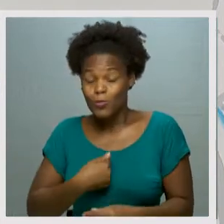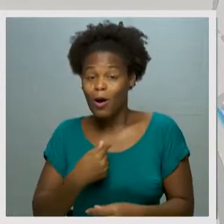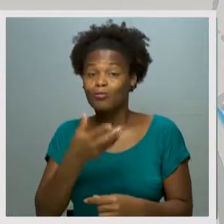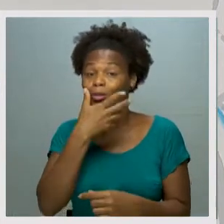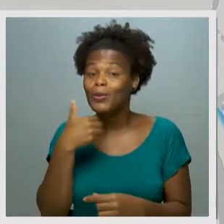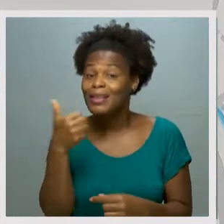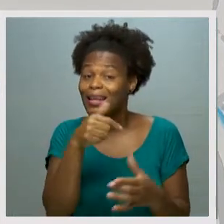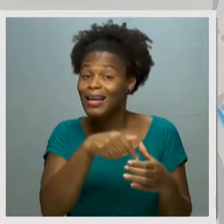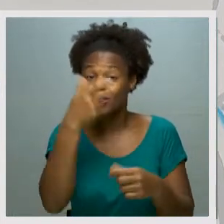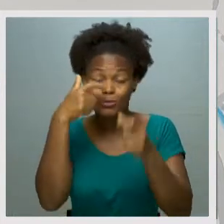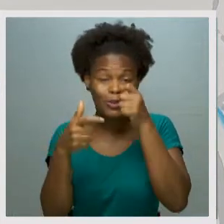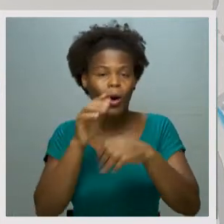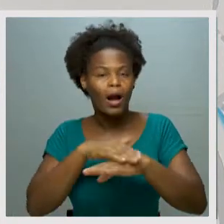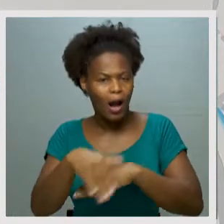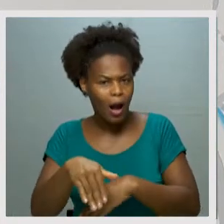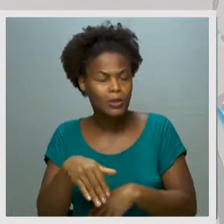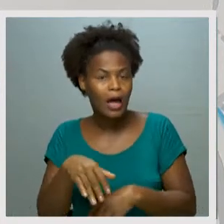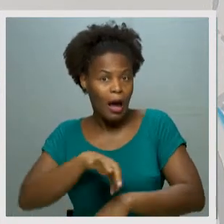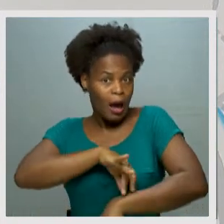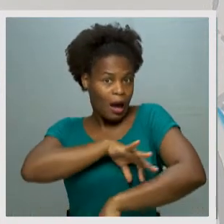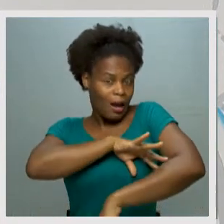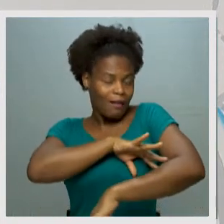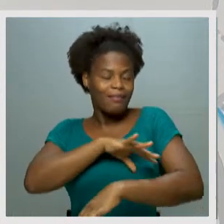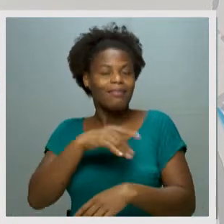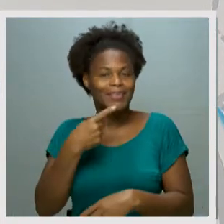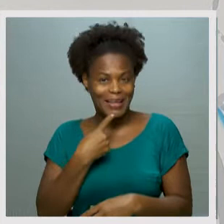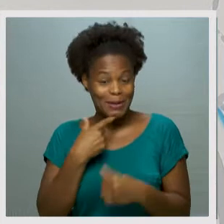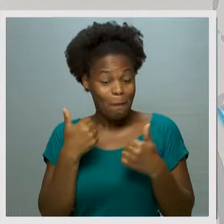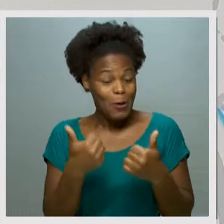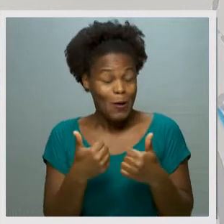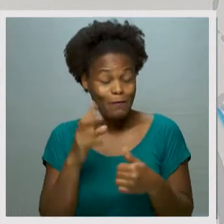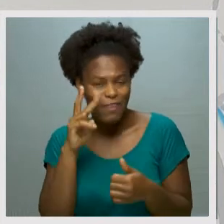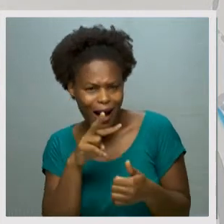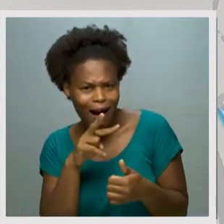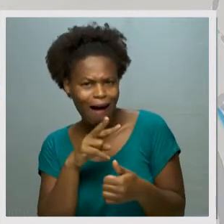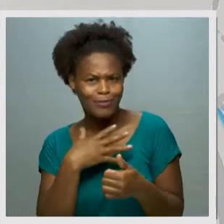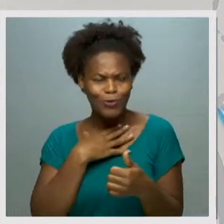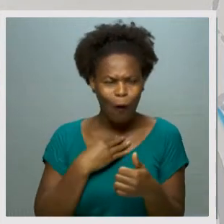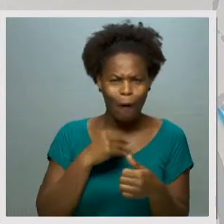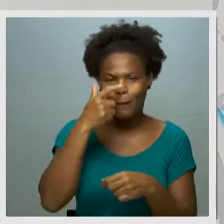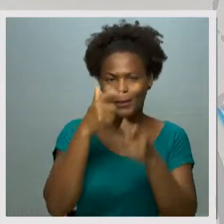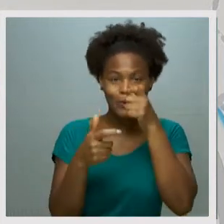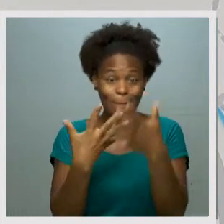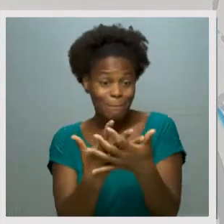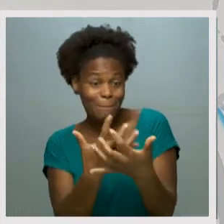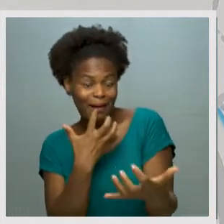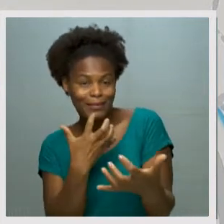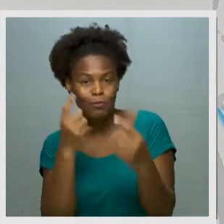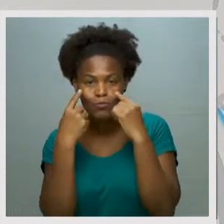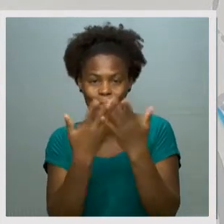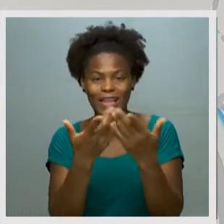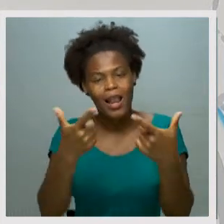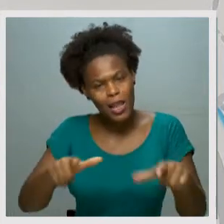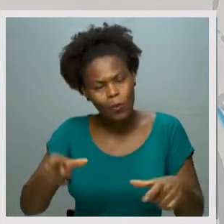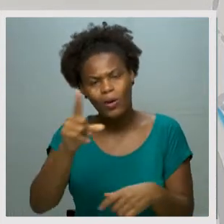próprio autor para causar esta impressão, para dar esta boa impressão, ou seja, é para causar, digamos assim, um impacto, para